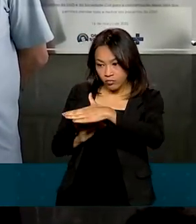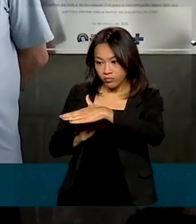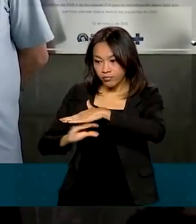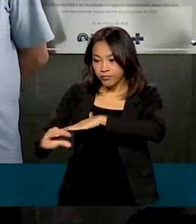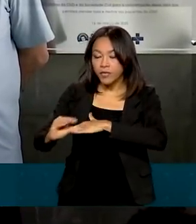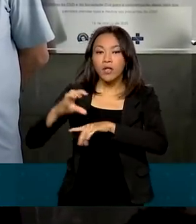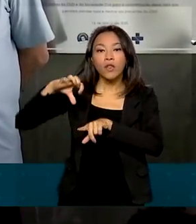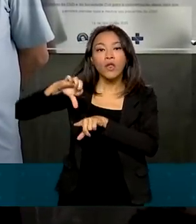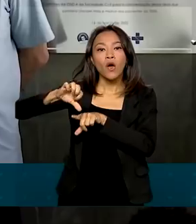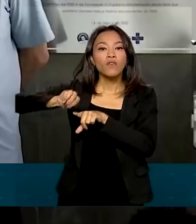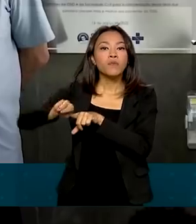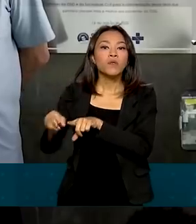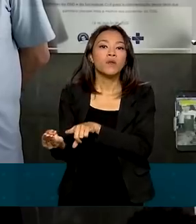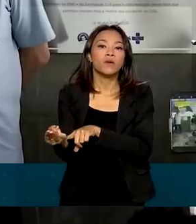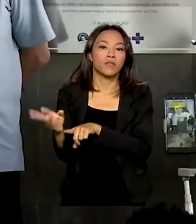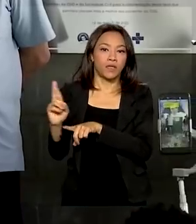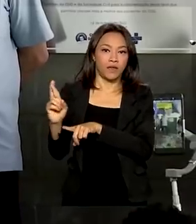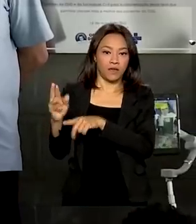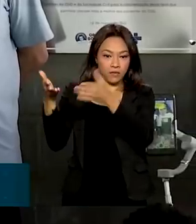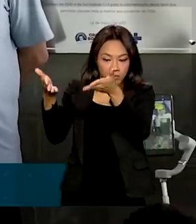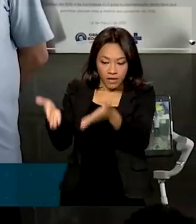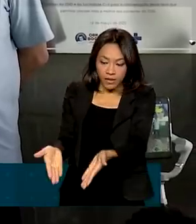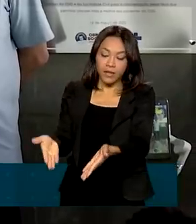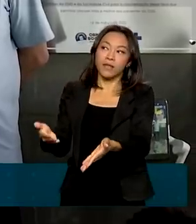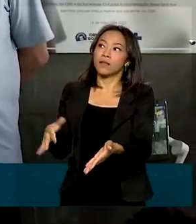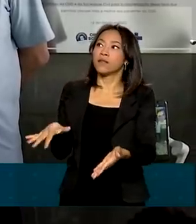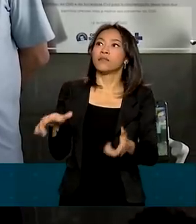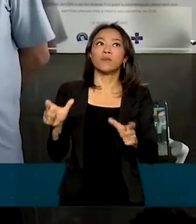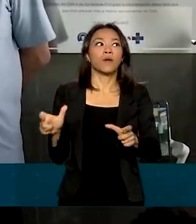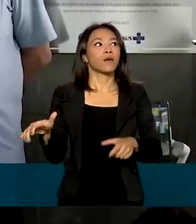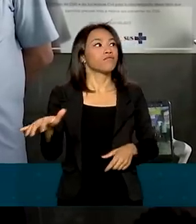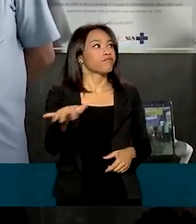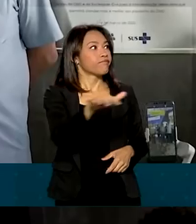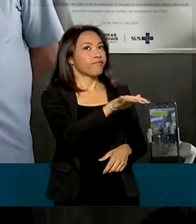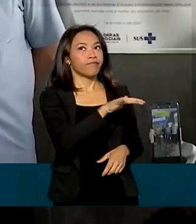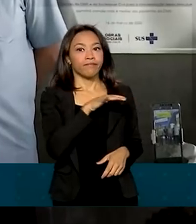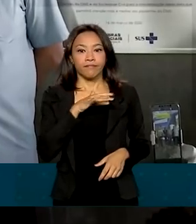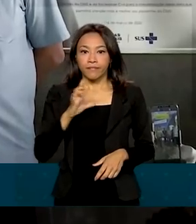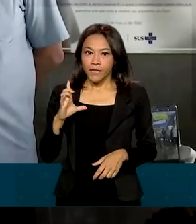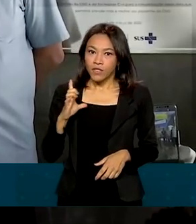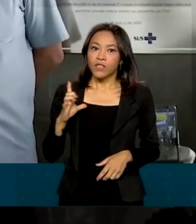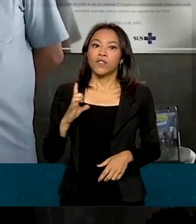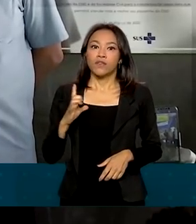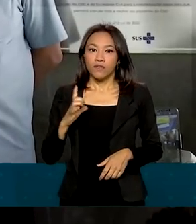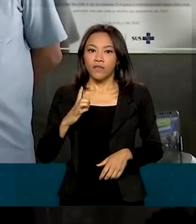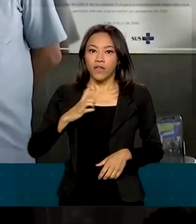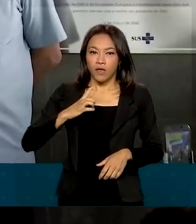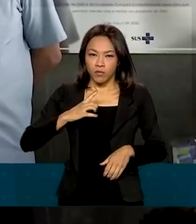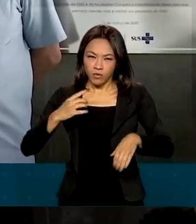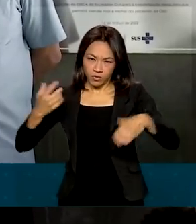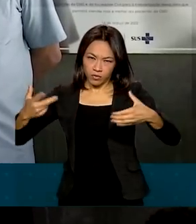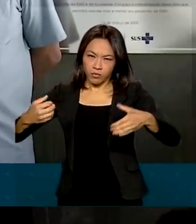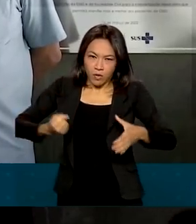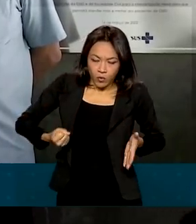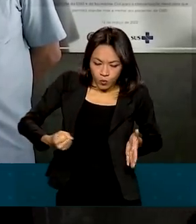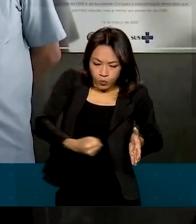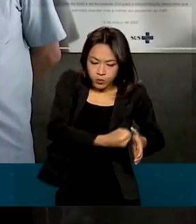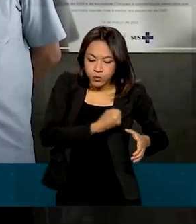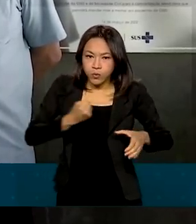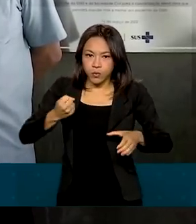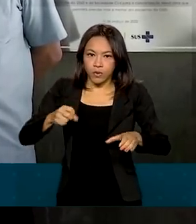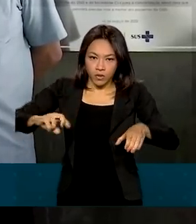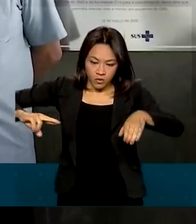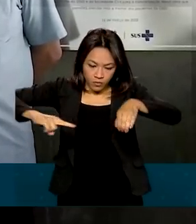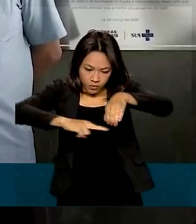reais para que aqui, nas obras da Irmã Dulce, nós tivéssemos tomografia computadorizada,